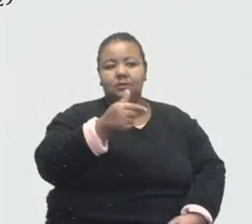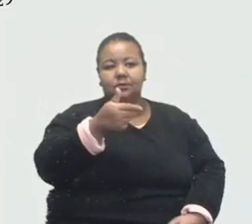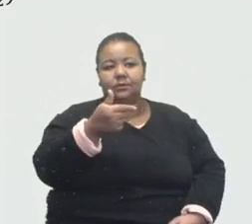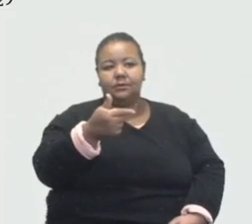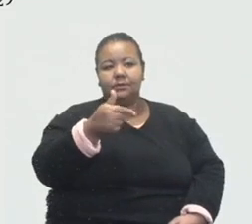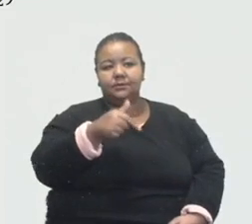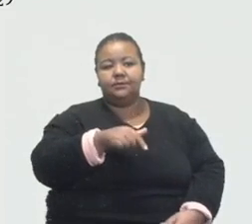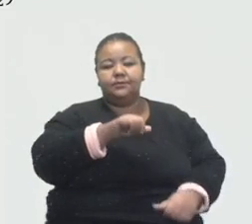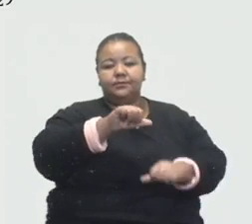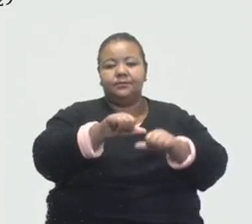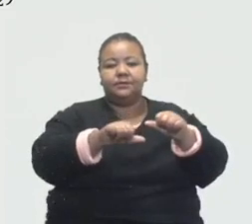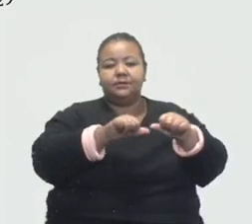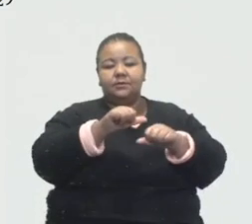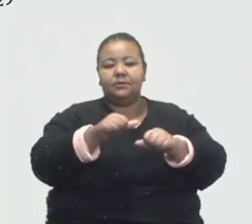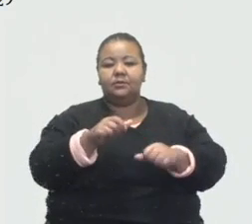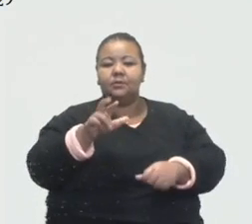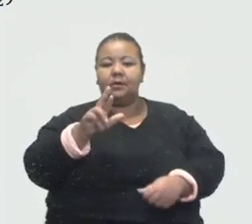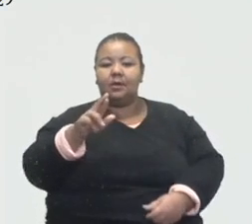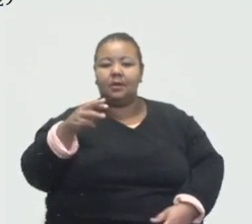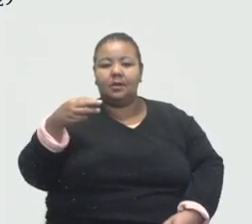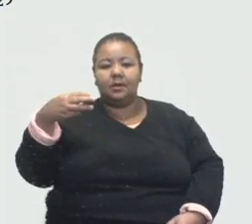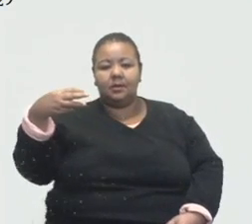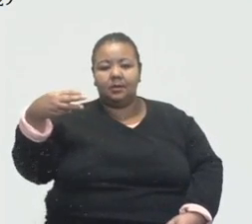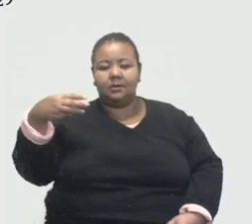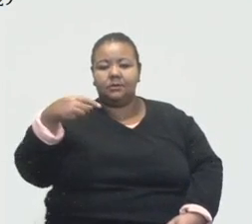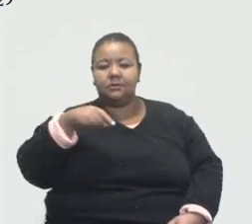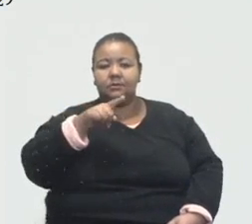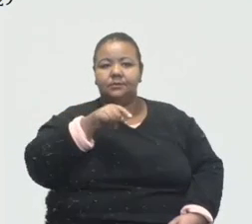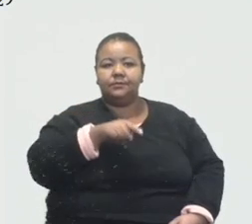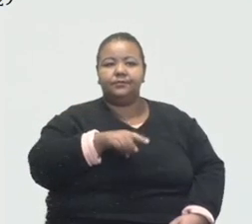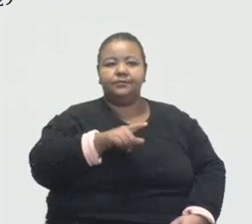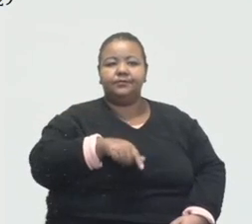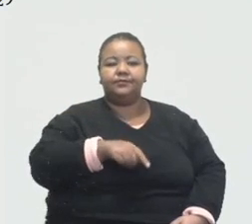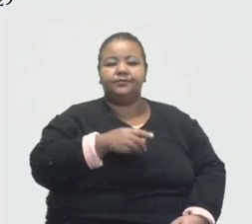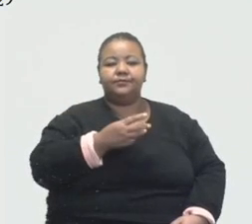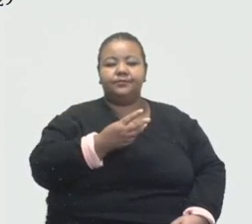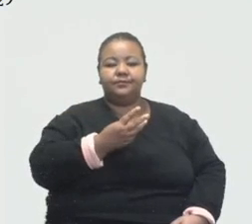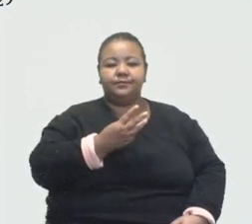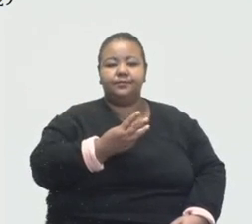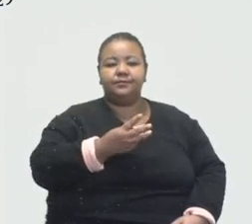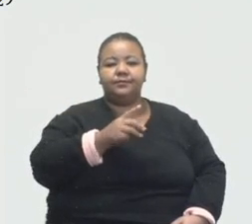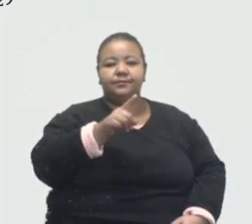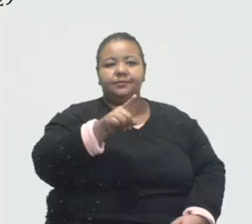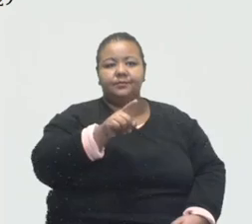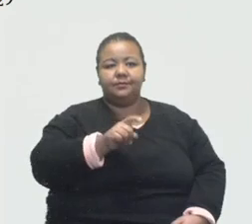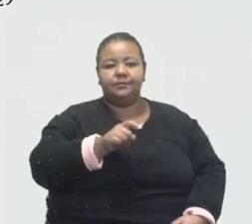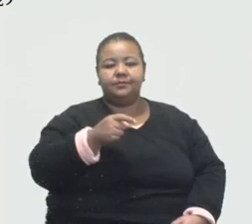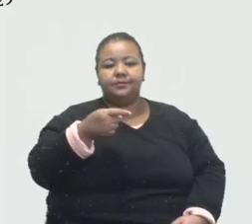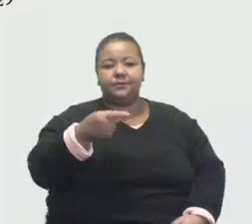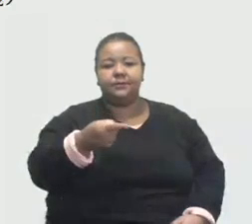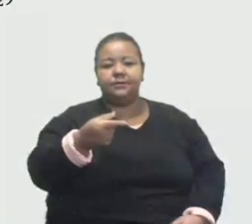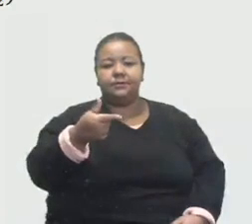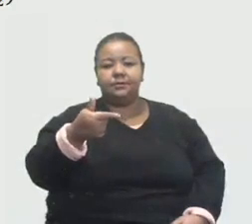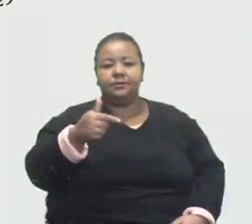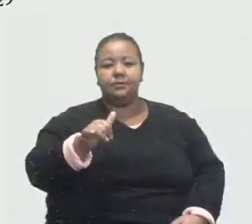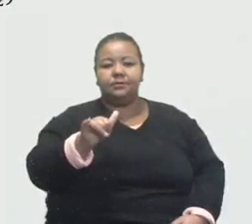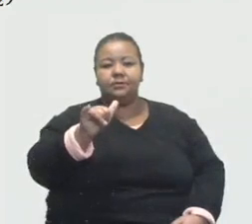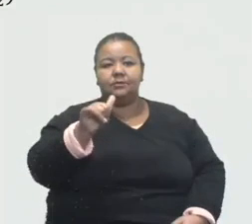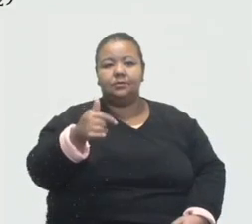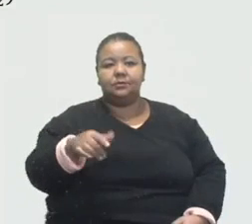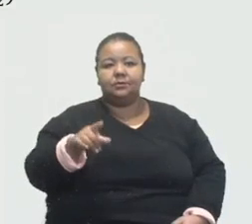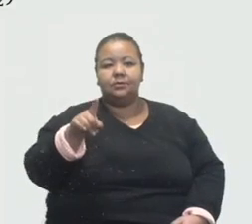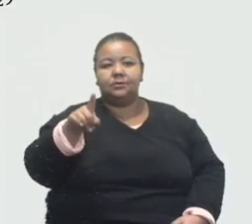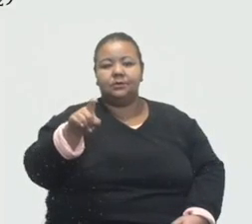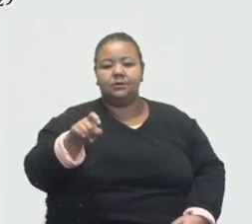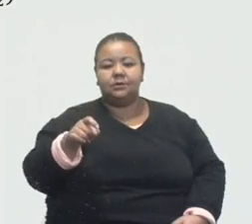uma transformação do R2 no R3, dada por a transformação de 3x menos 2y e x